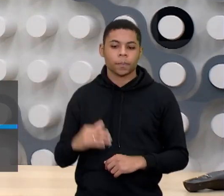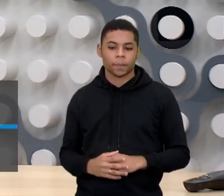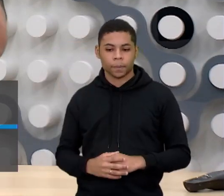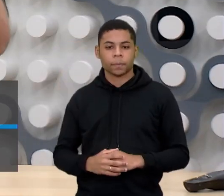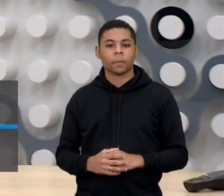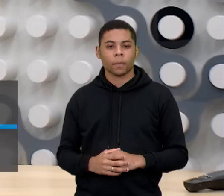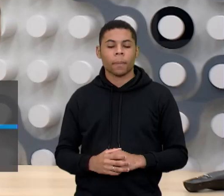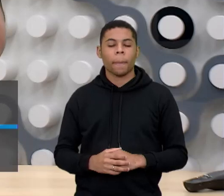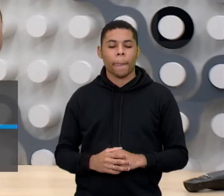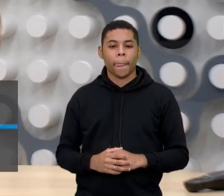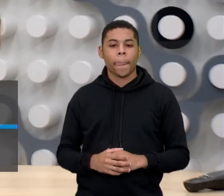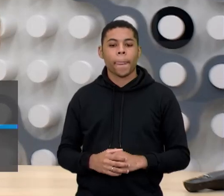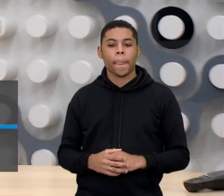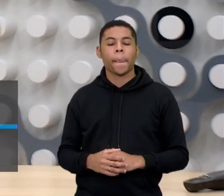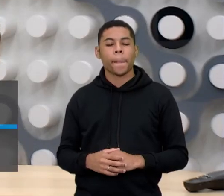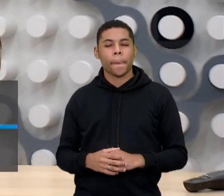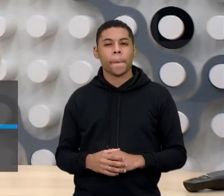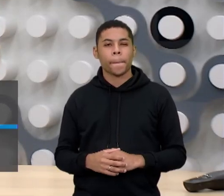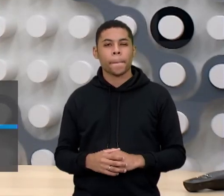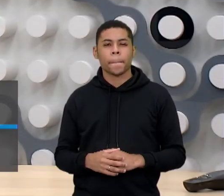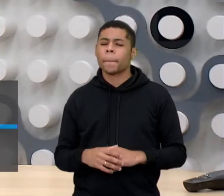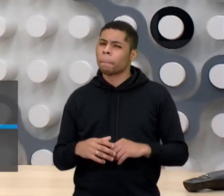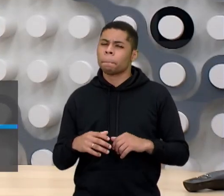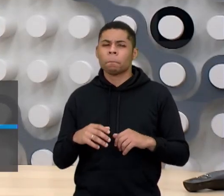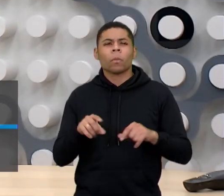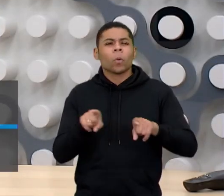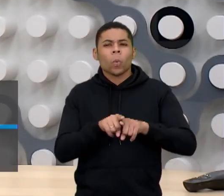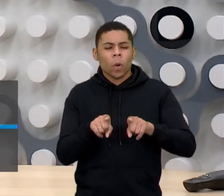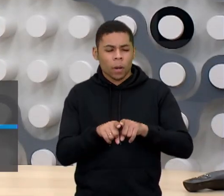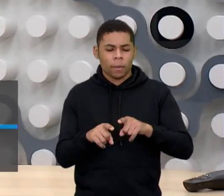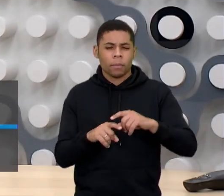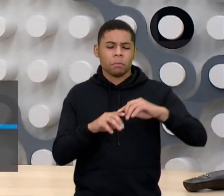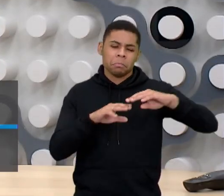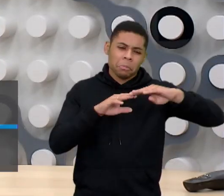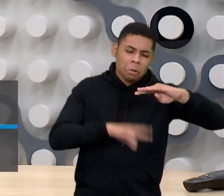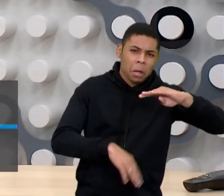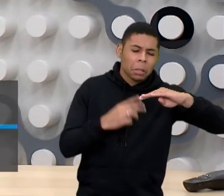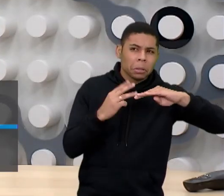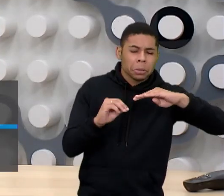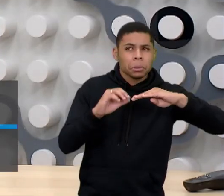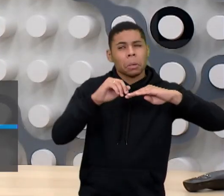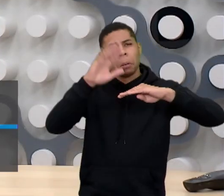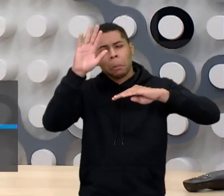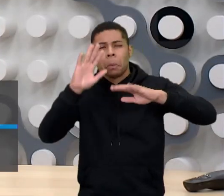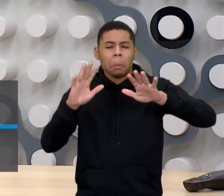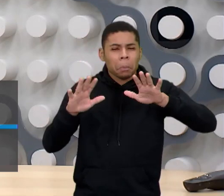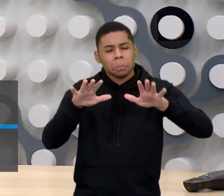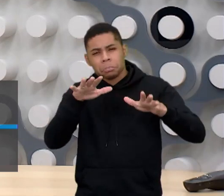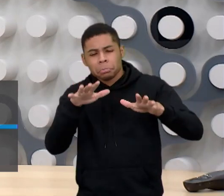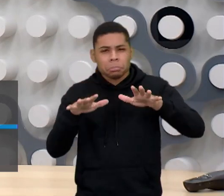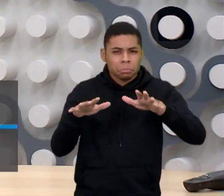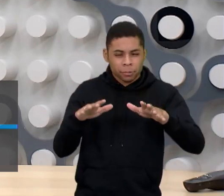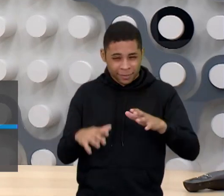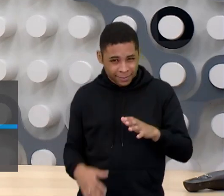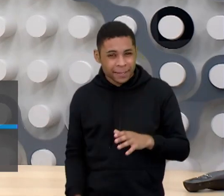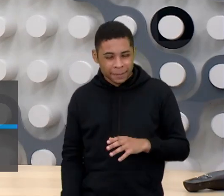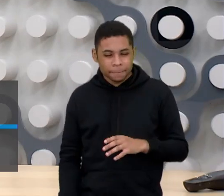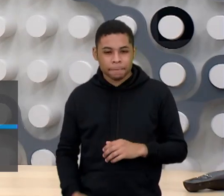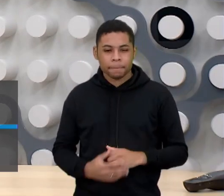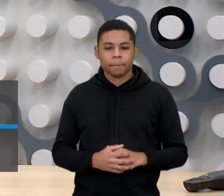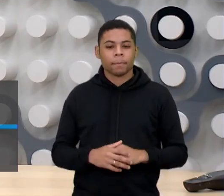da faixa intermediária, né, que é a faixa acima dos 30 anos, que vai até mais ou menos 64 anos,